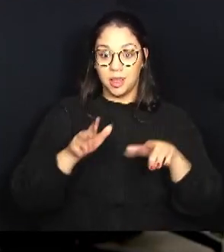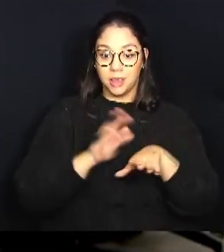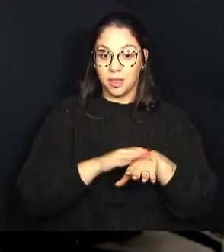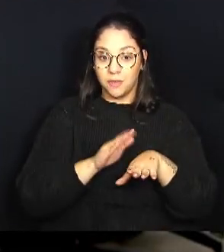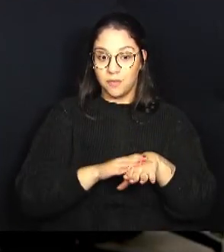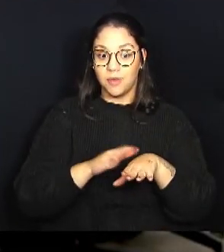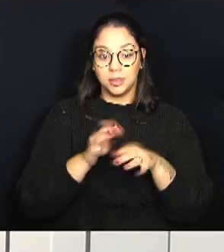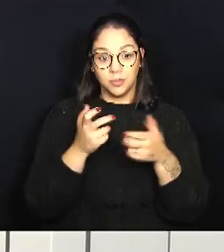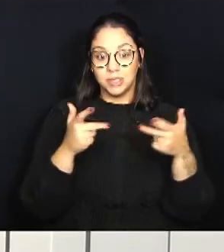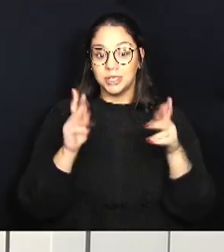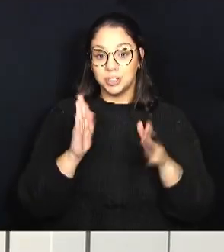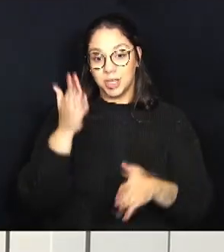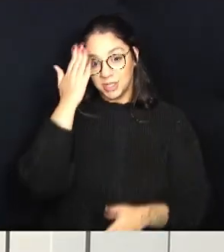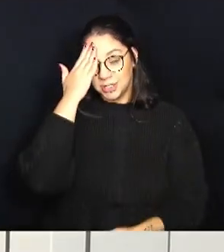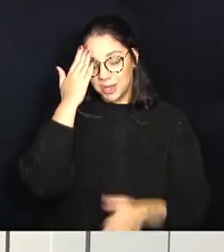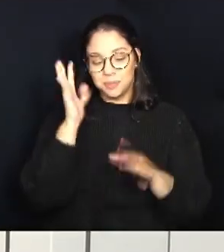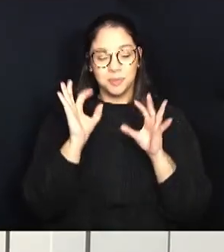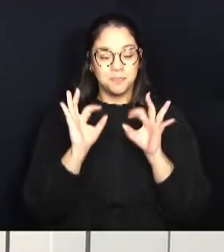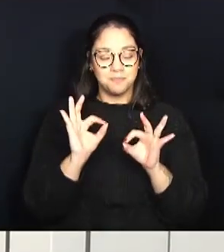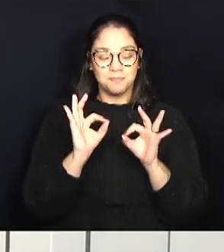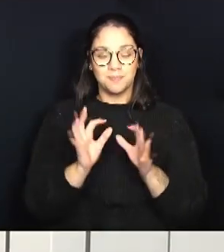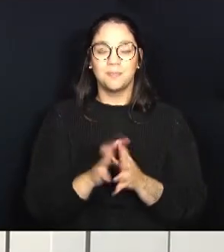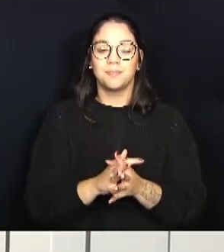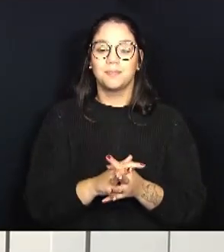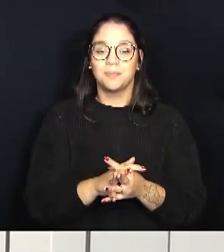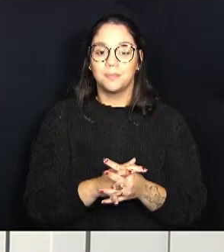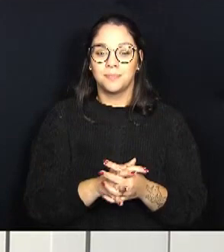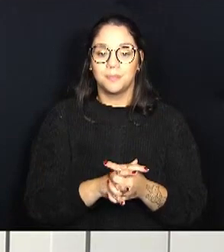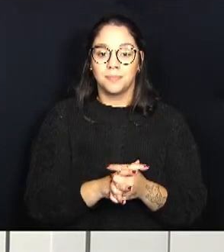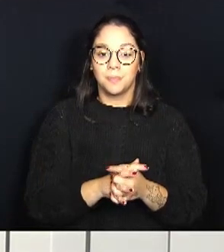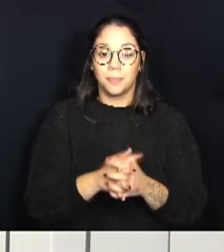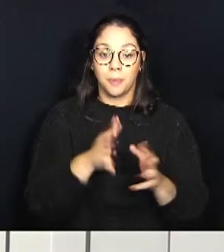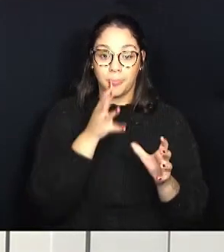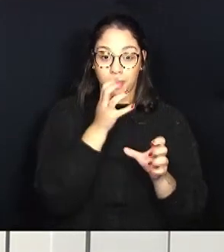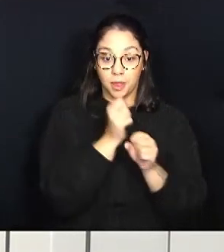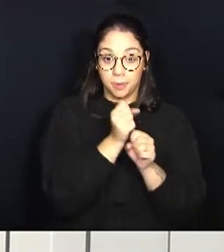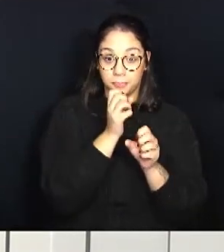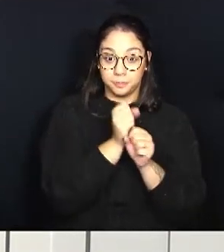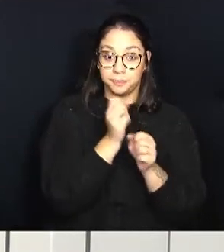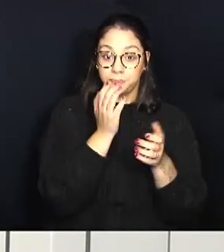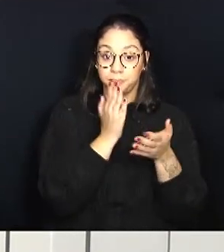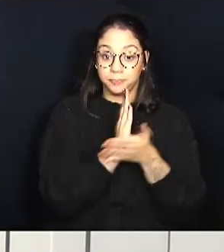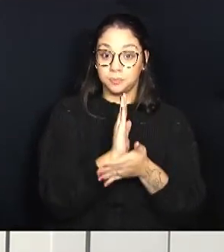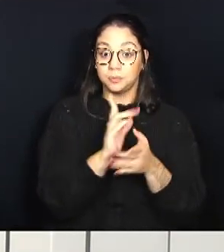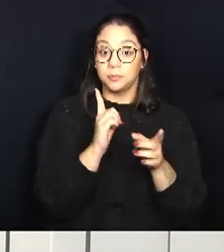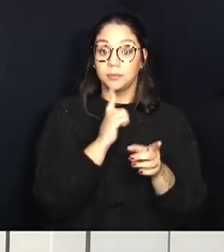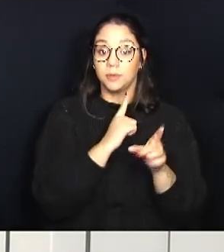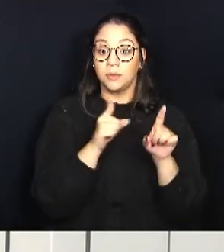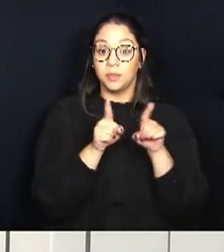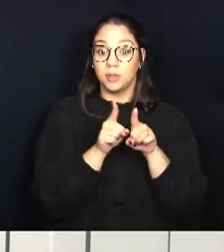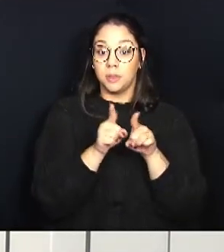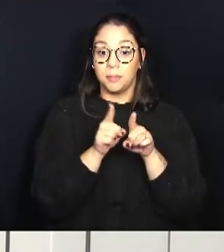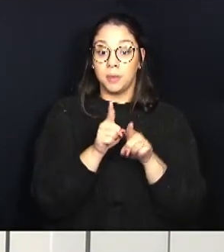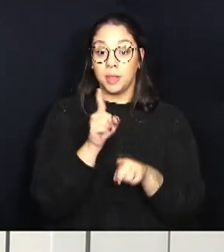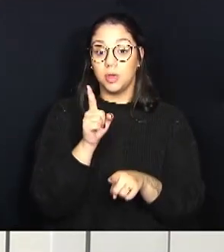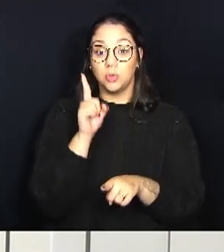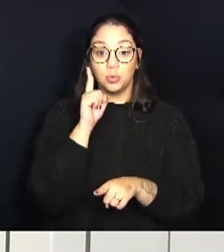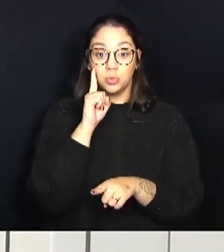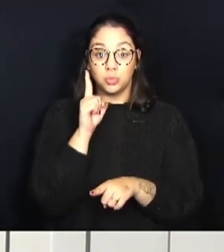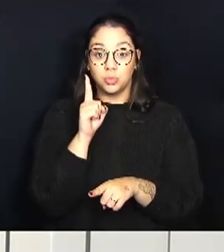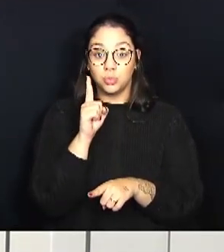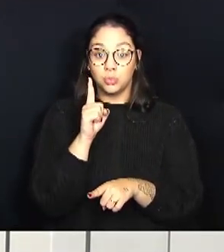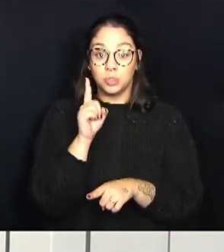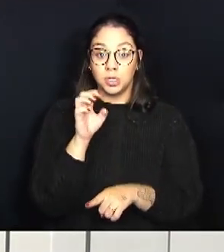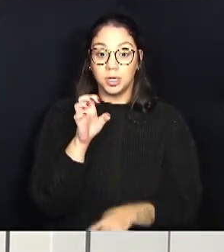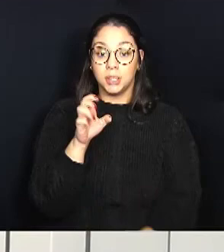excelência. E a aprovação das contas foi citada também durante o grande expediente